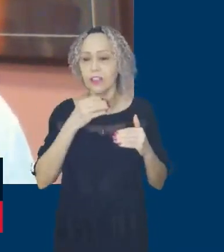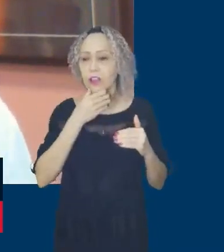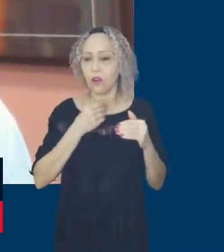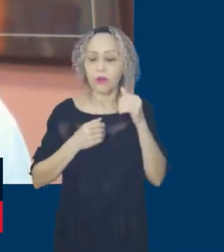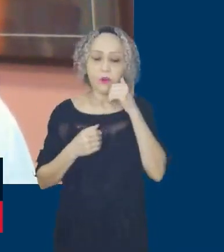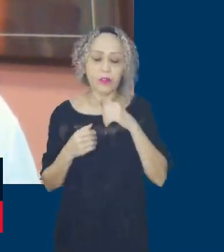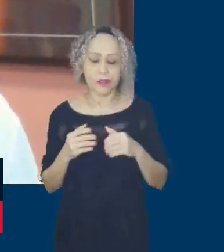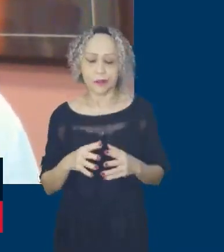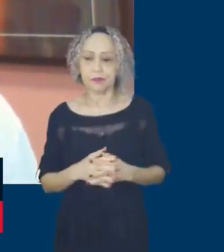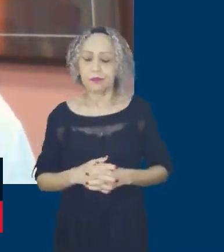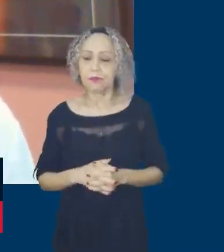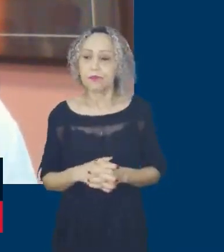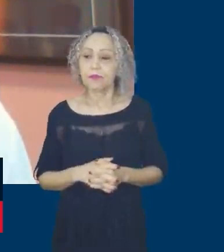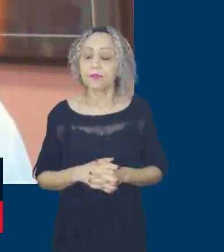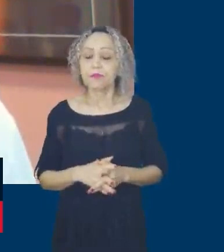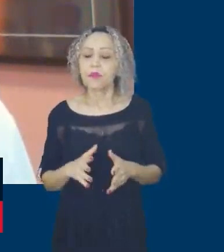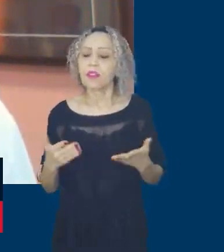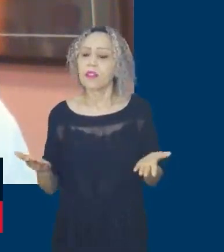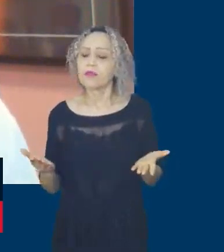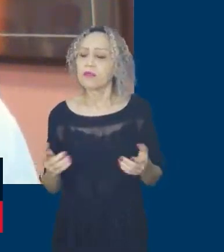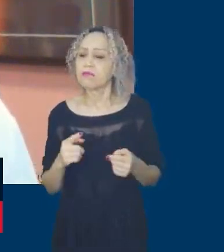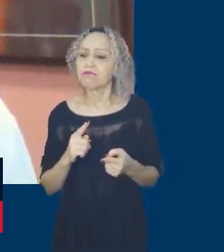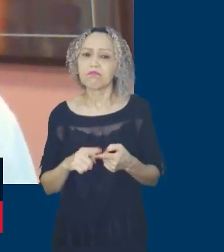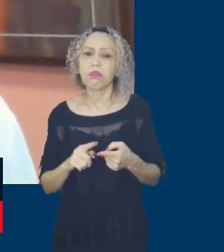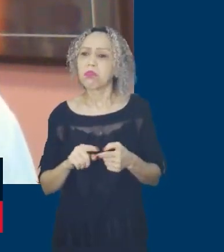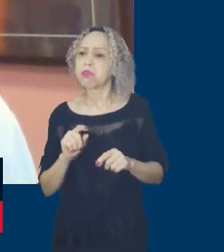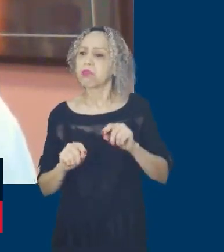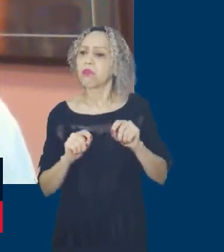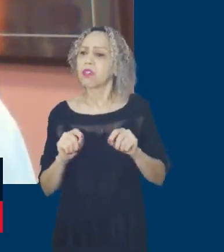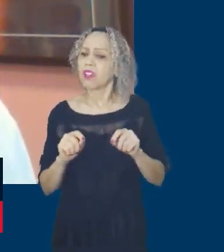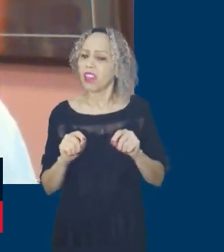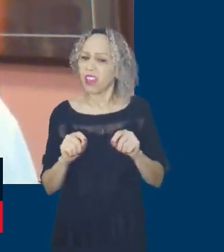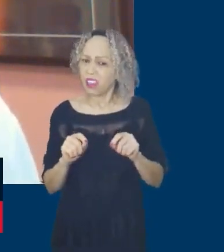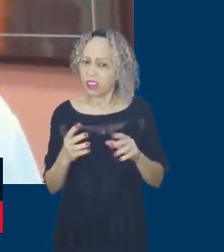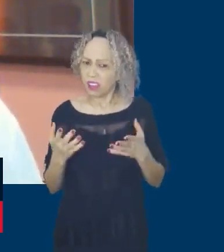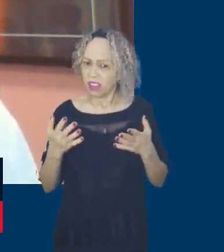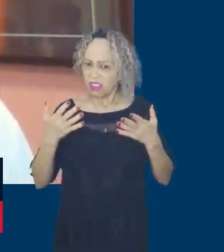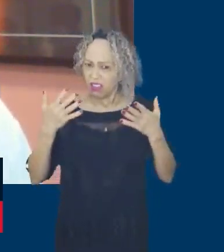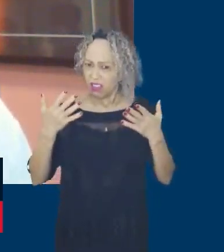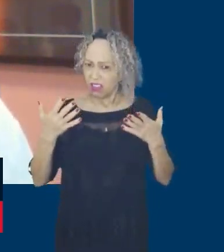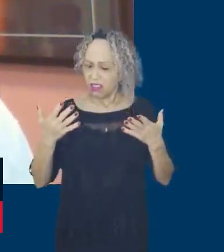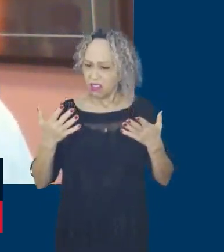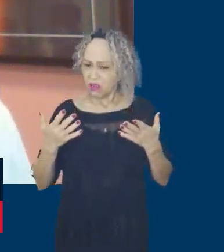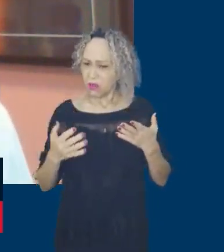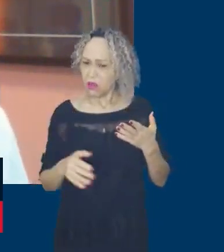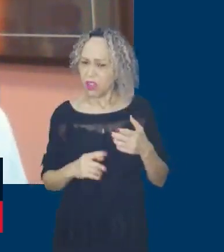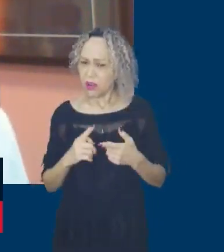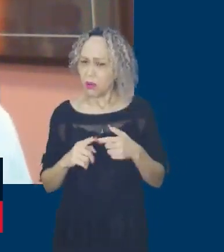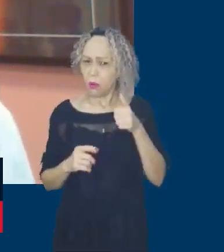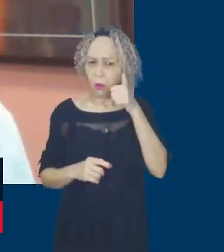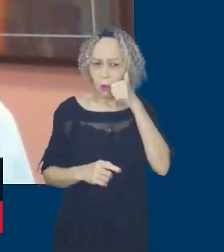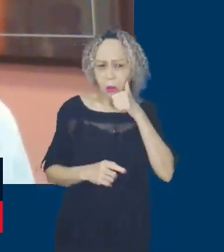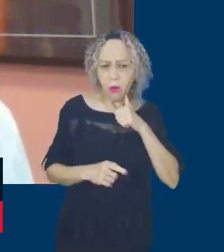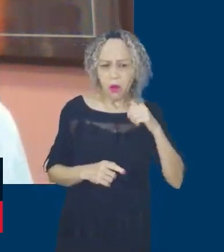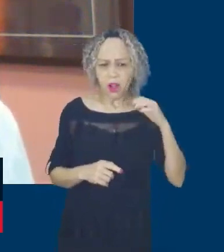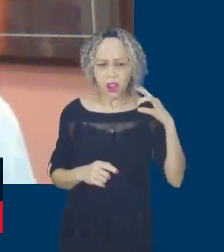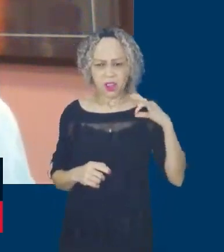há, razão nenhuma que justifique as mulheres